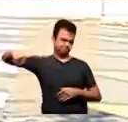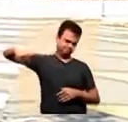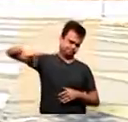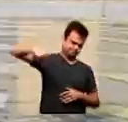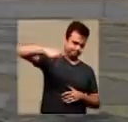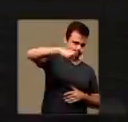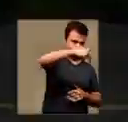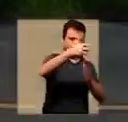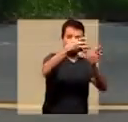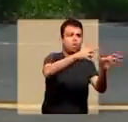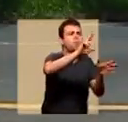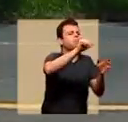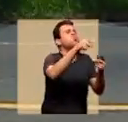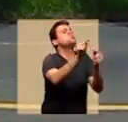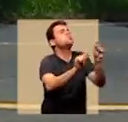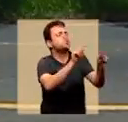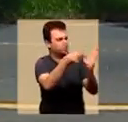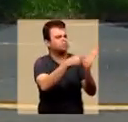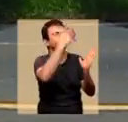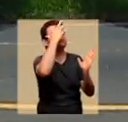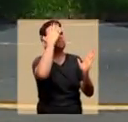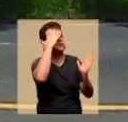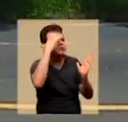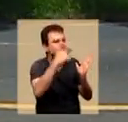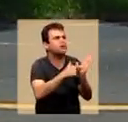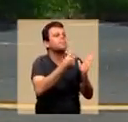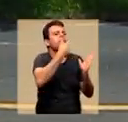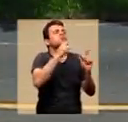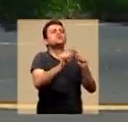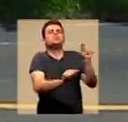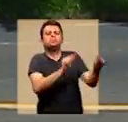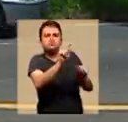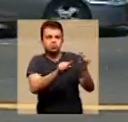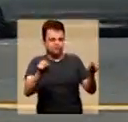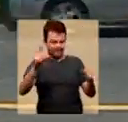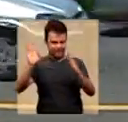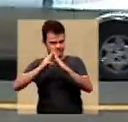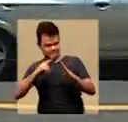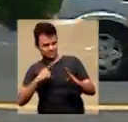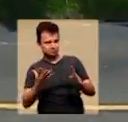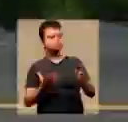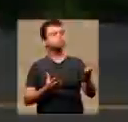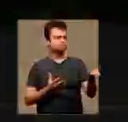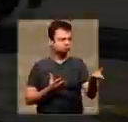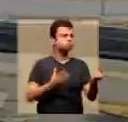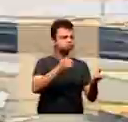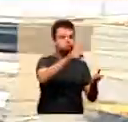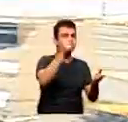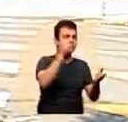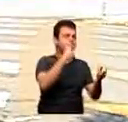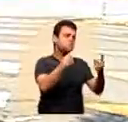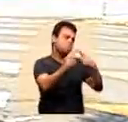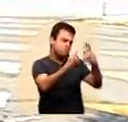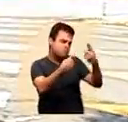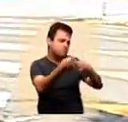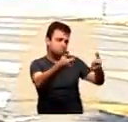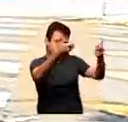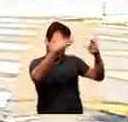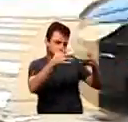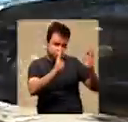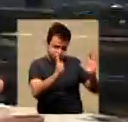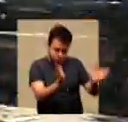ela veio até a UPA para entender o que estava escrito. Ela queria ver se o remédio, se ela tinha em casa para medicar o menino.